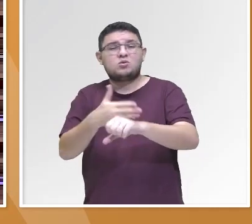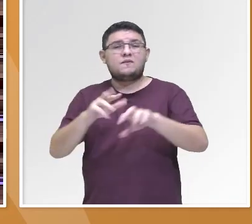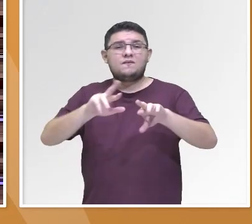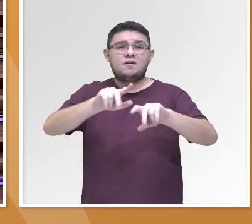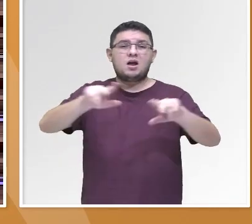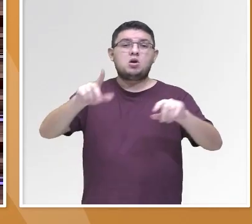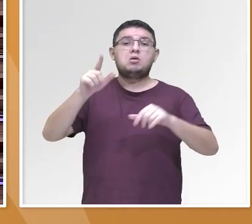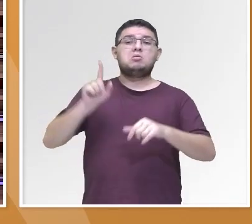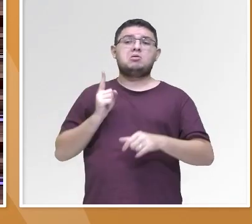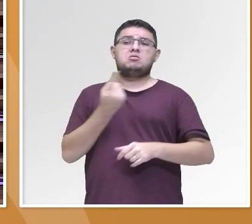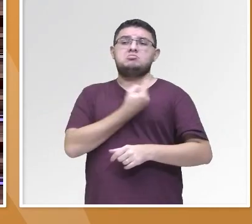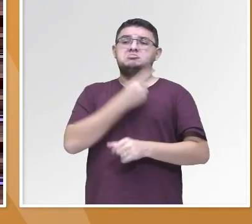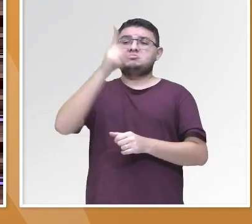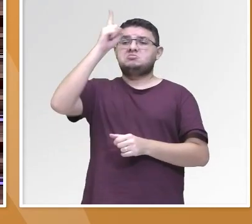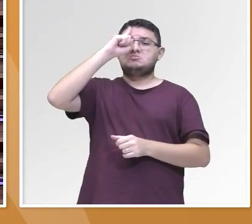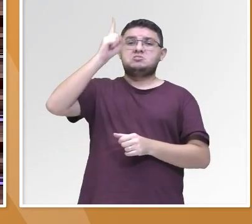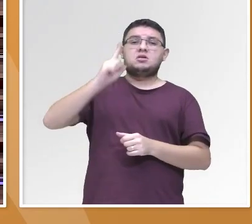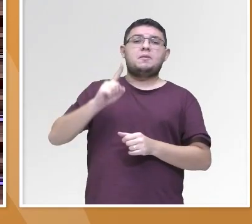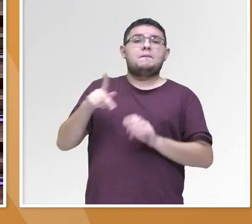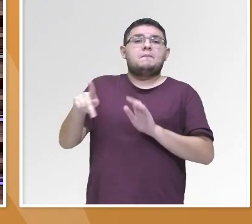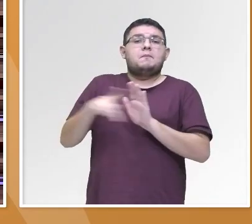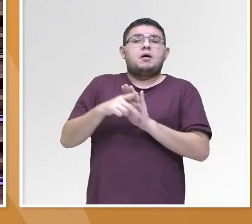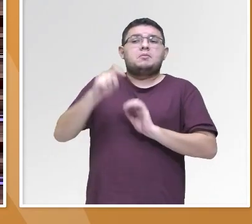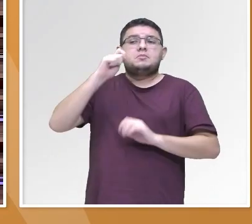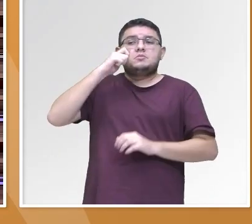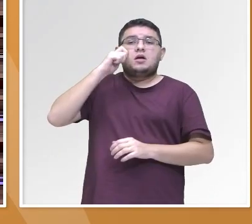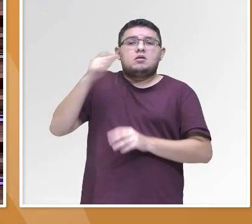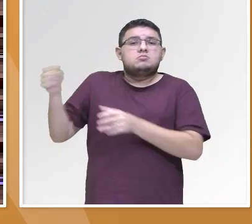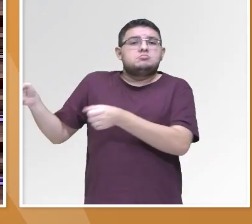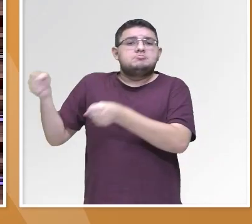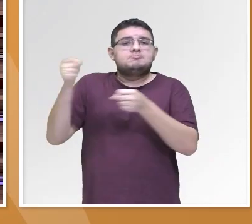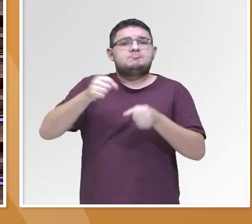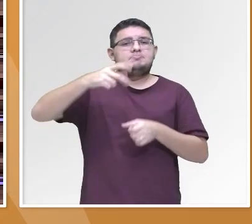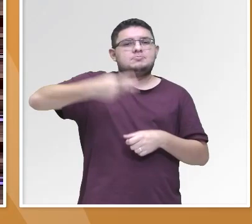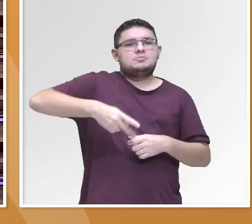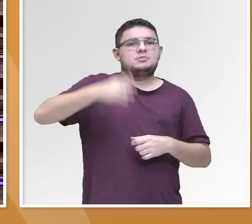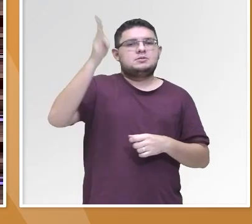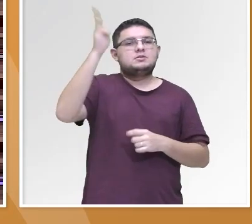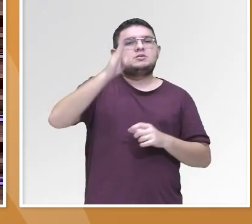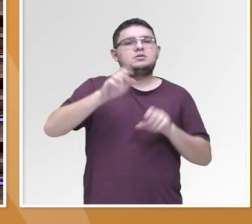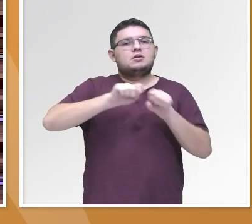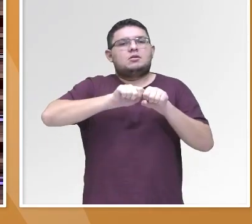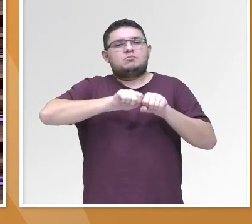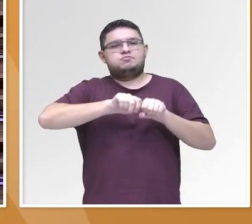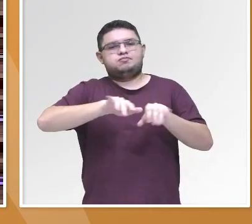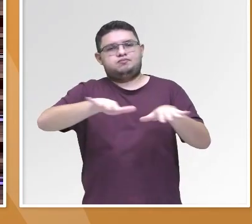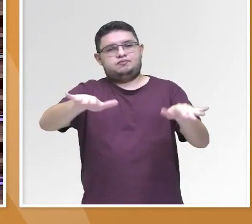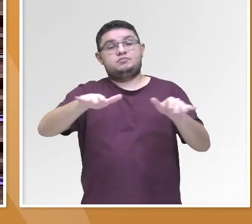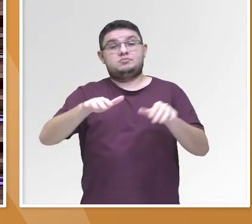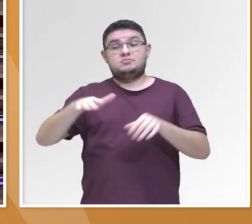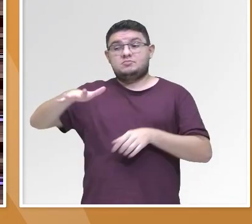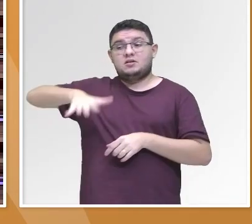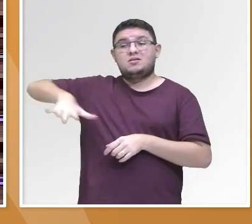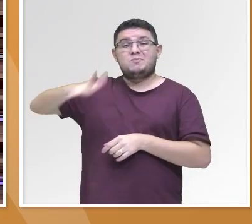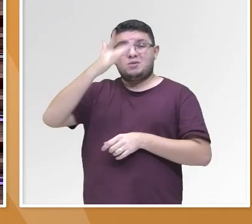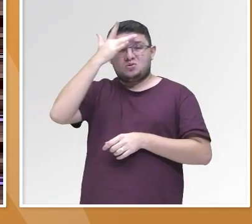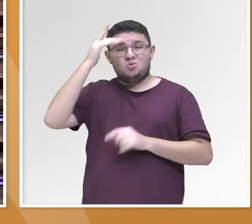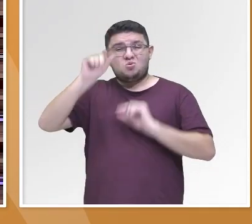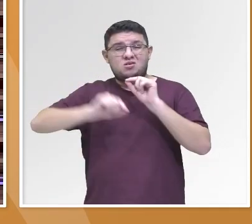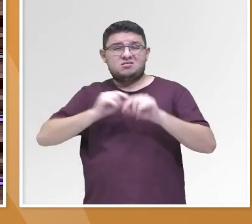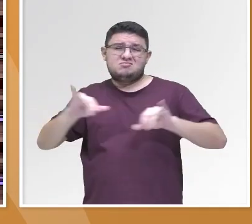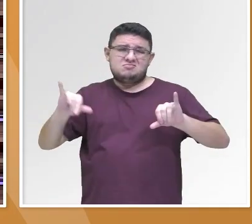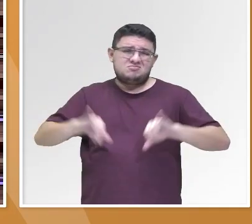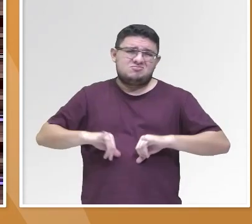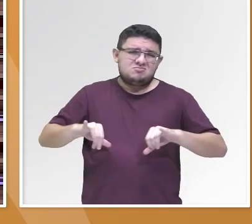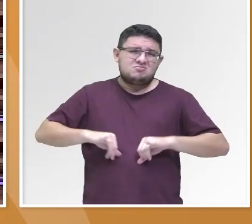vezes, saber que isso é herança dessas pessoas que foram tratadas como objetos, vendidas, que apanharam, que sofreram